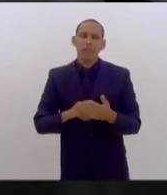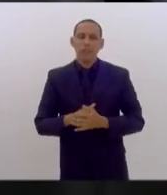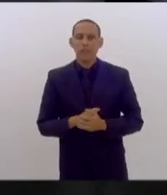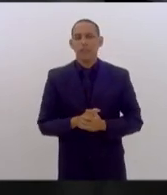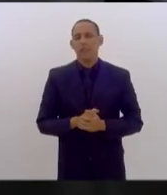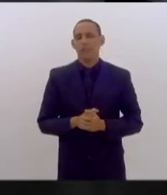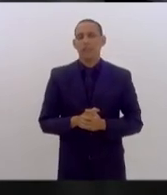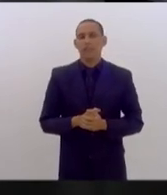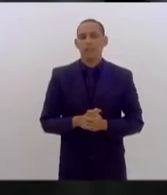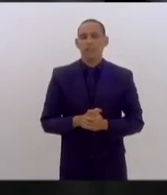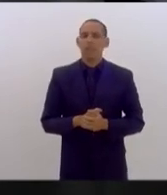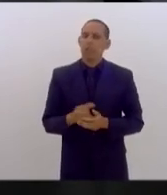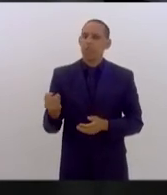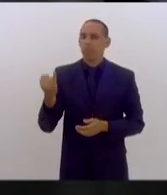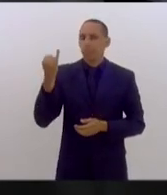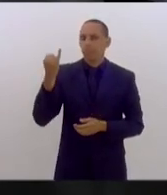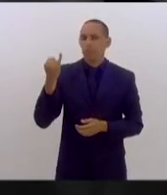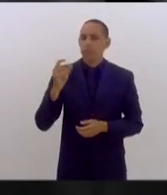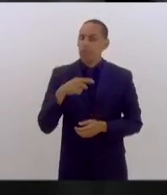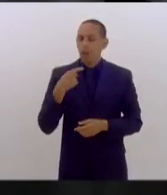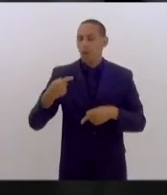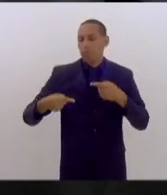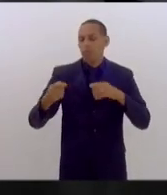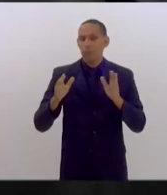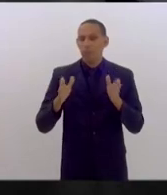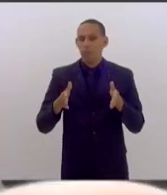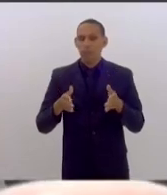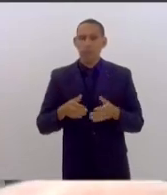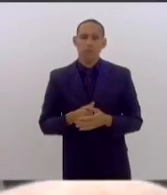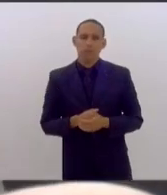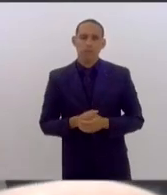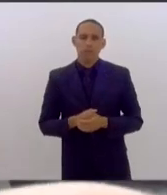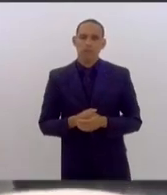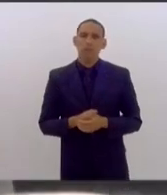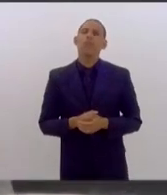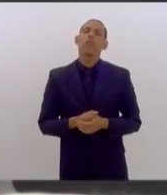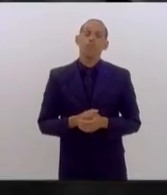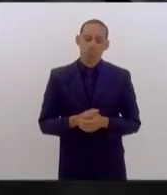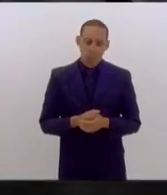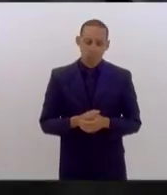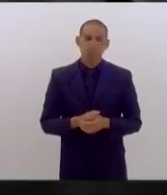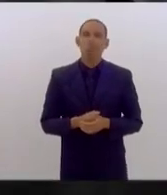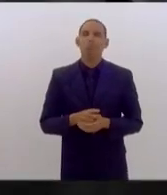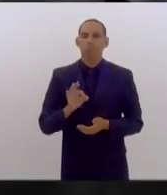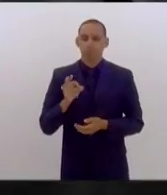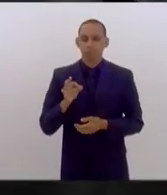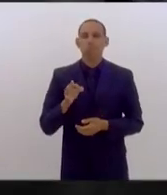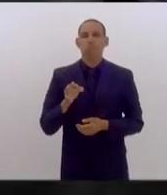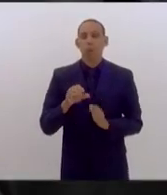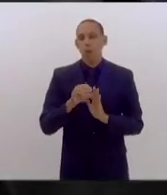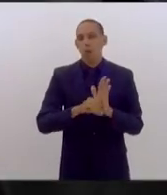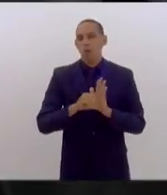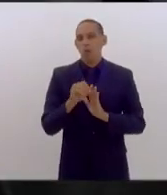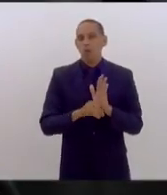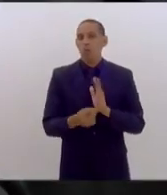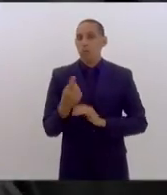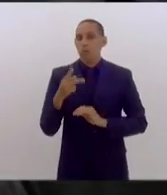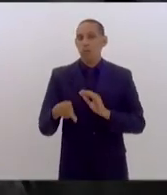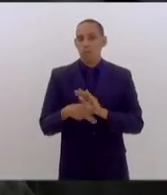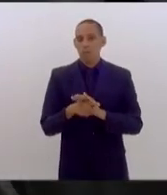fundamental nós discutimos isso no Natal no bojo isso não em um dos ofícios ao tribunal